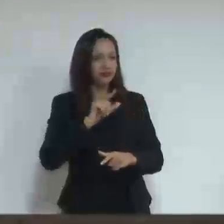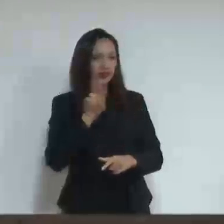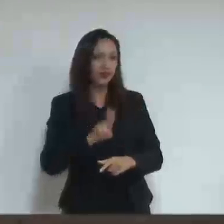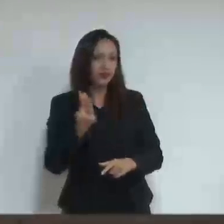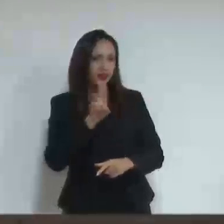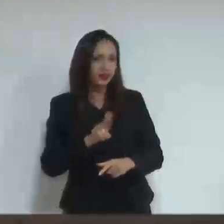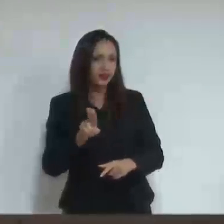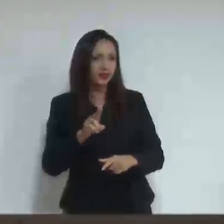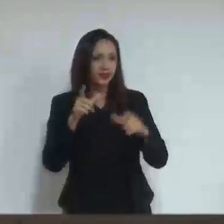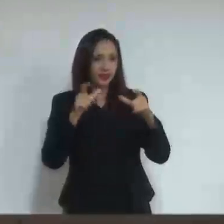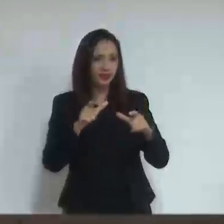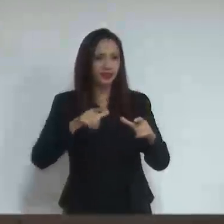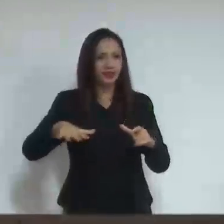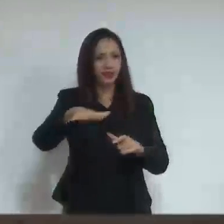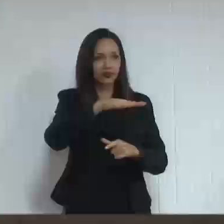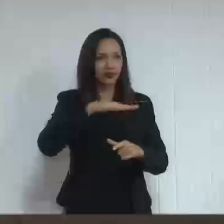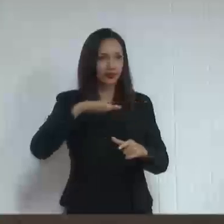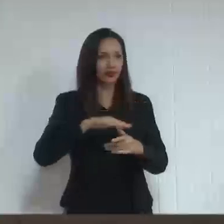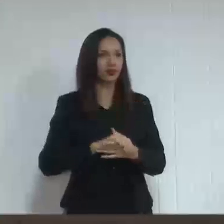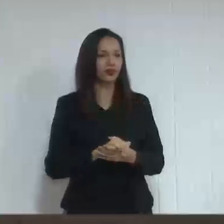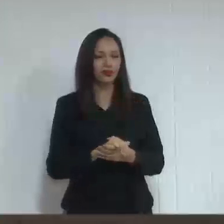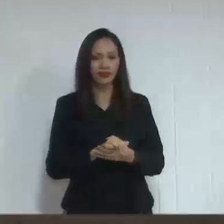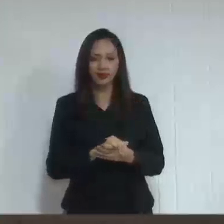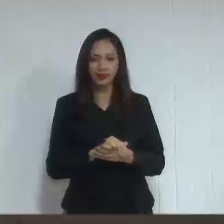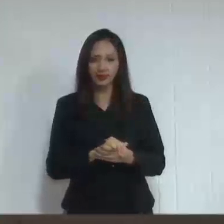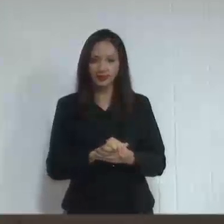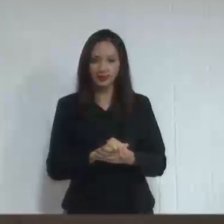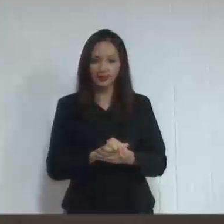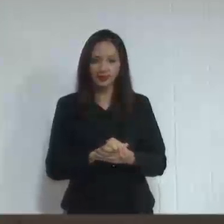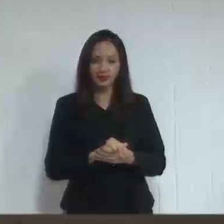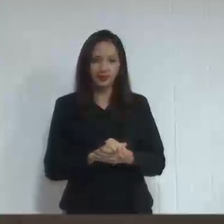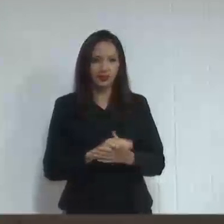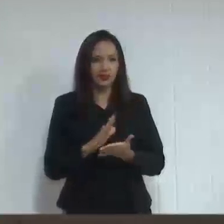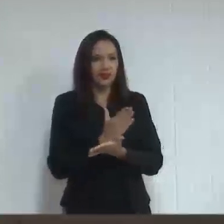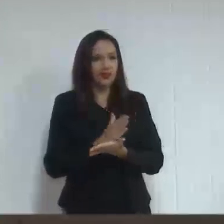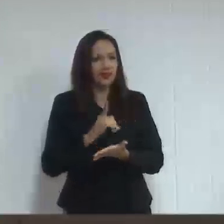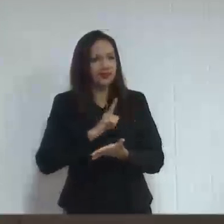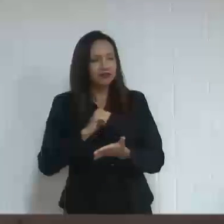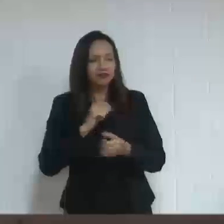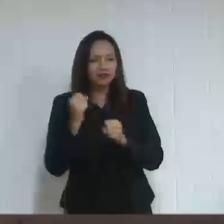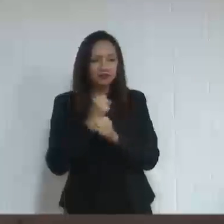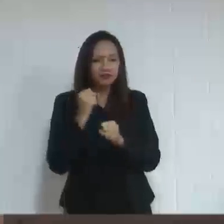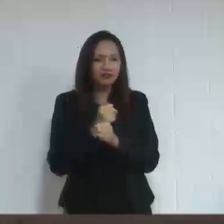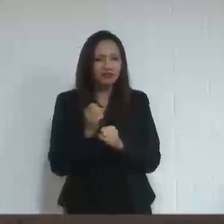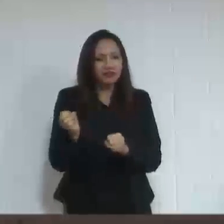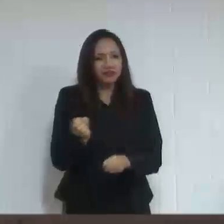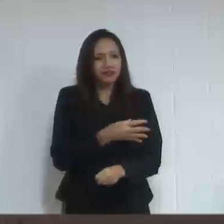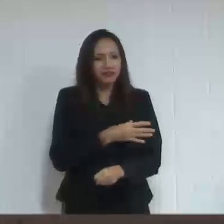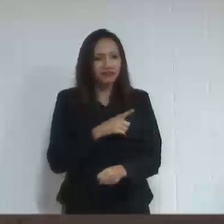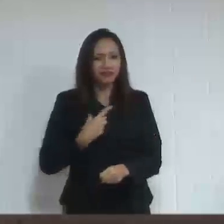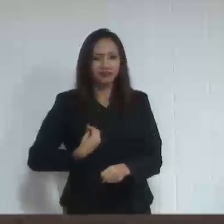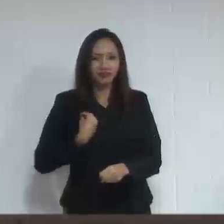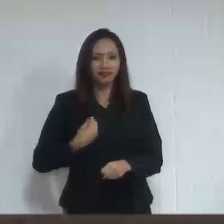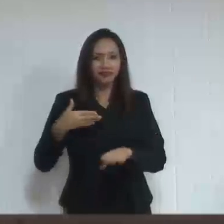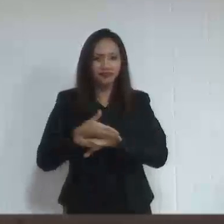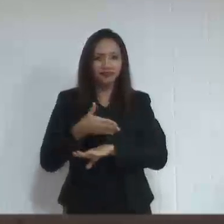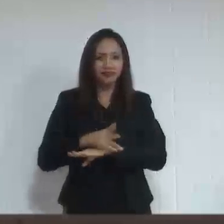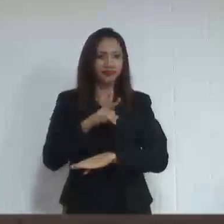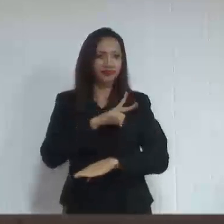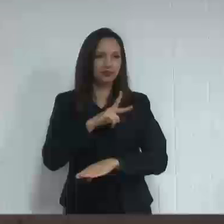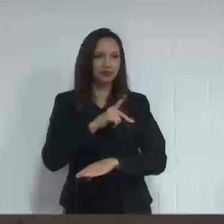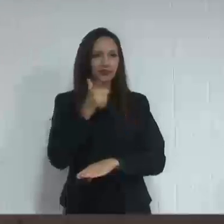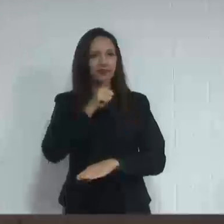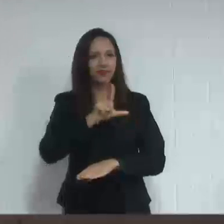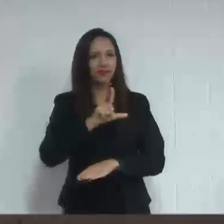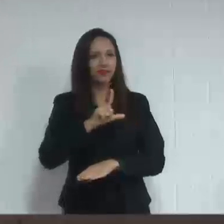aquele espaço, né, com talvez uma obra moderna, uma participação pública privada, para quê? Para que a